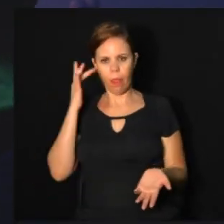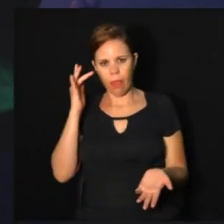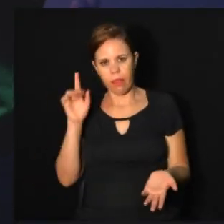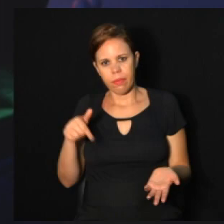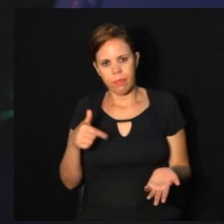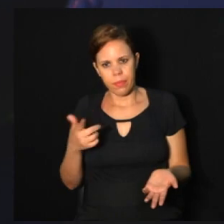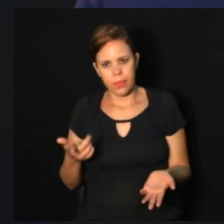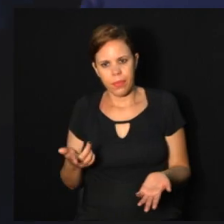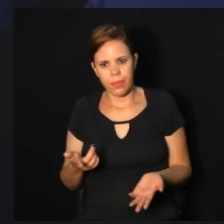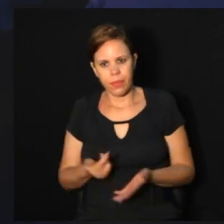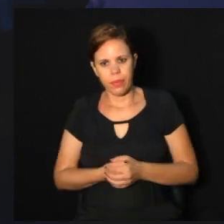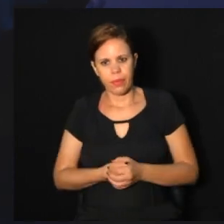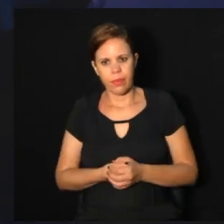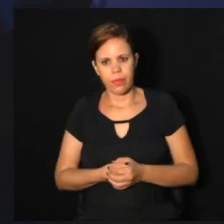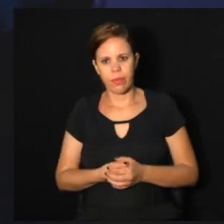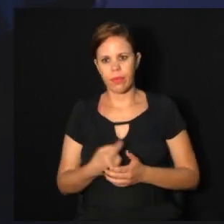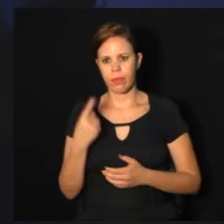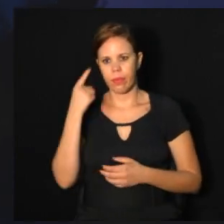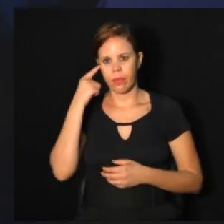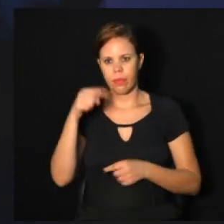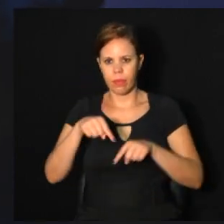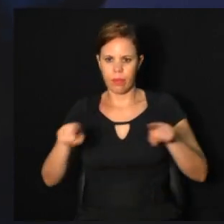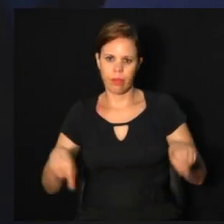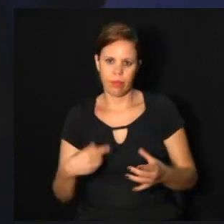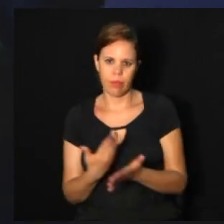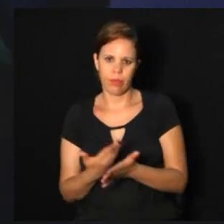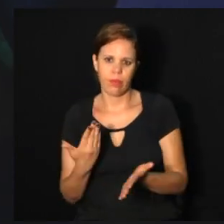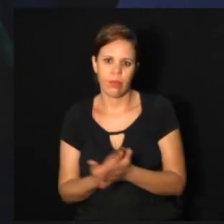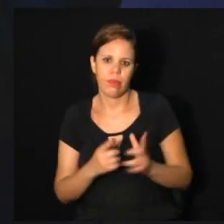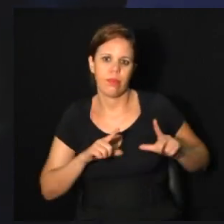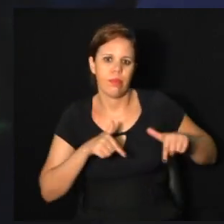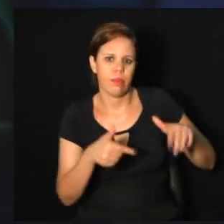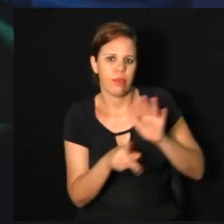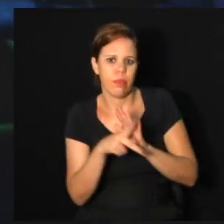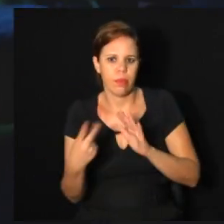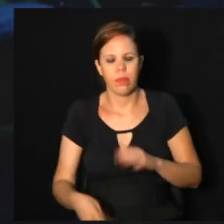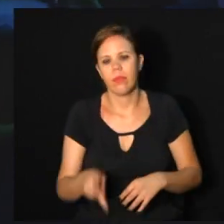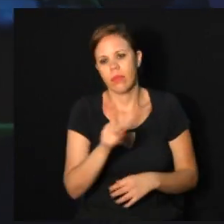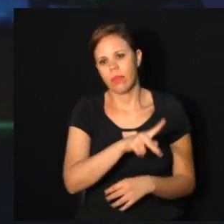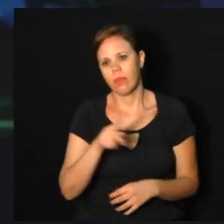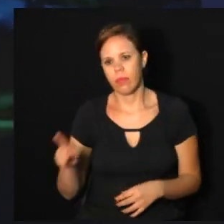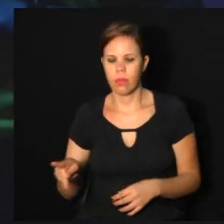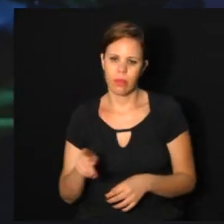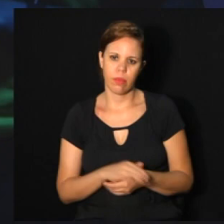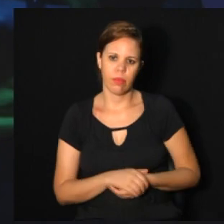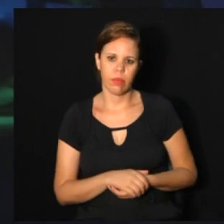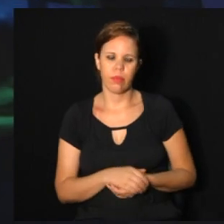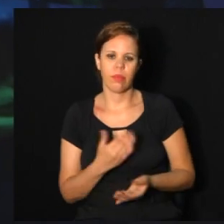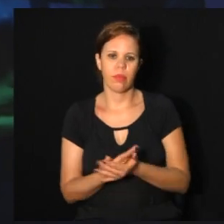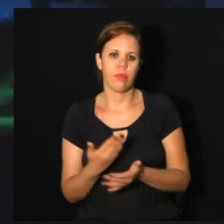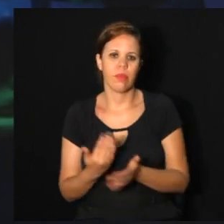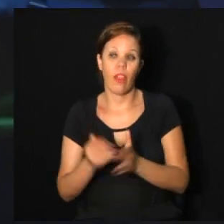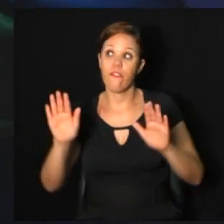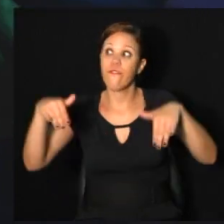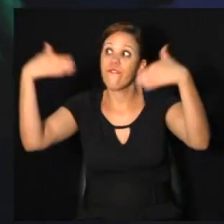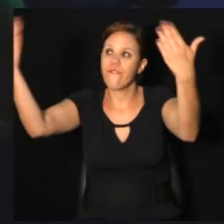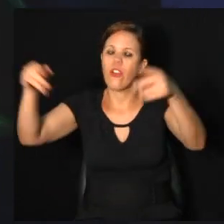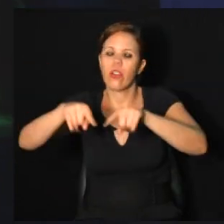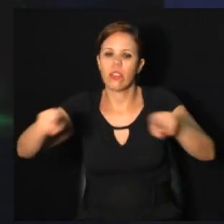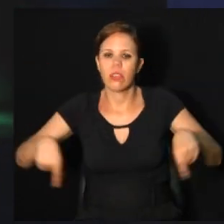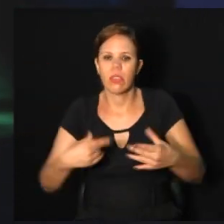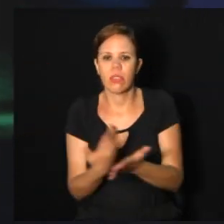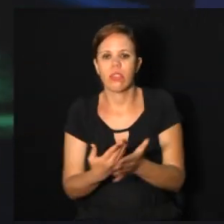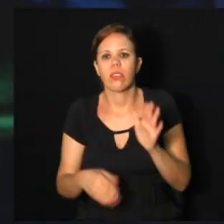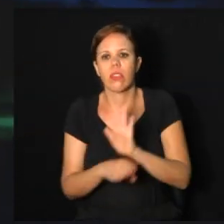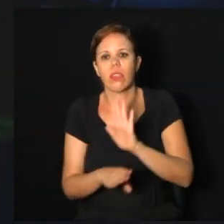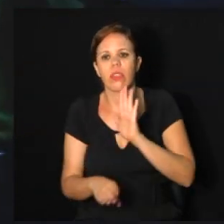trabalhar de forma criativa em sala de aula é muito mais a atitude mesmo do professor. Às vezes dar uma aula fora da sala já ajuda